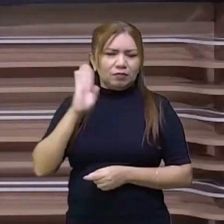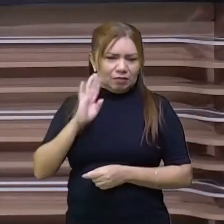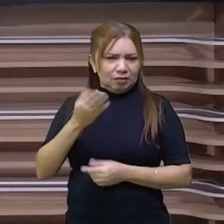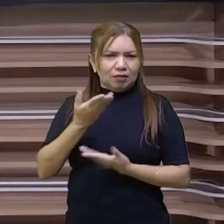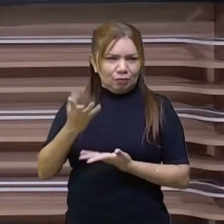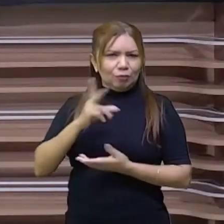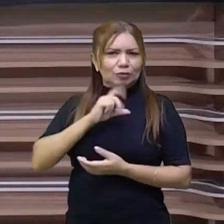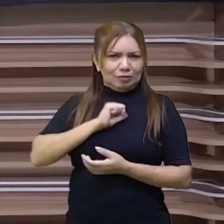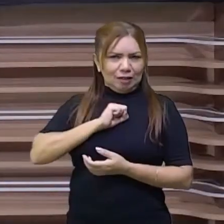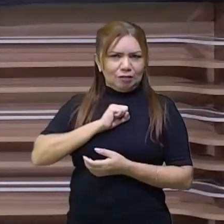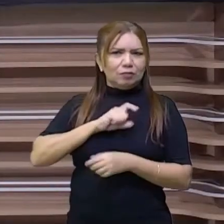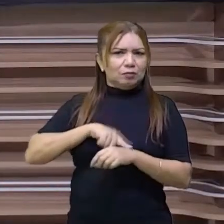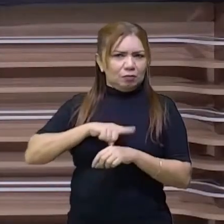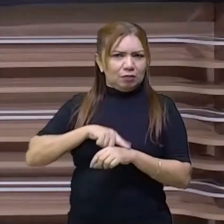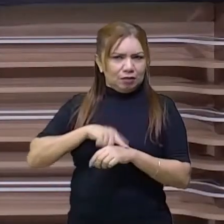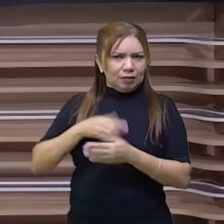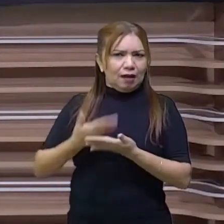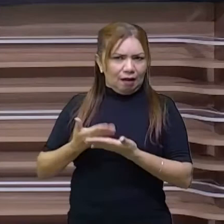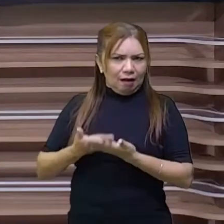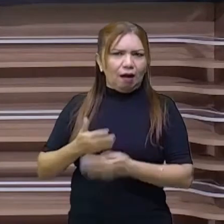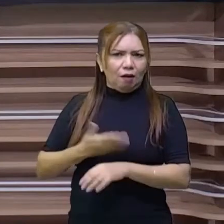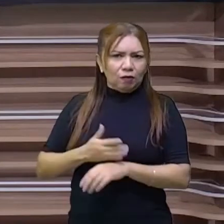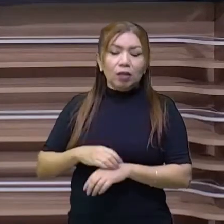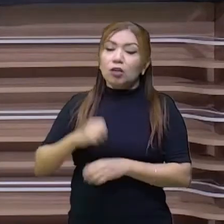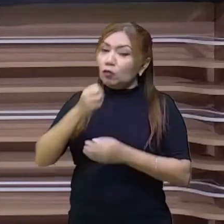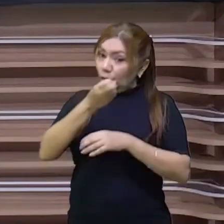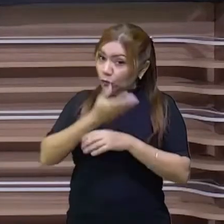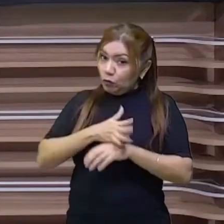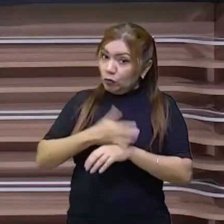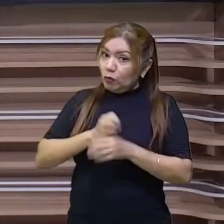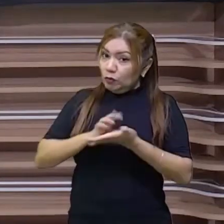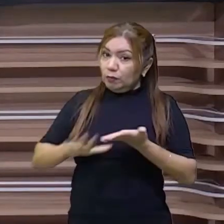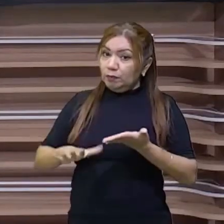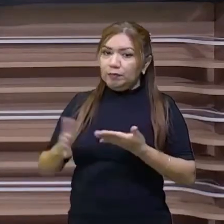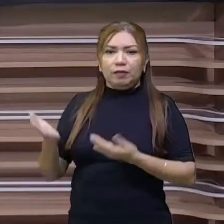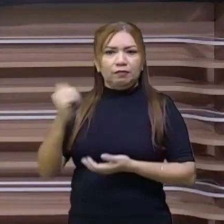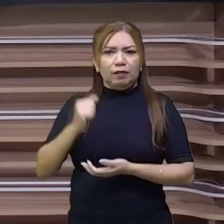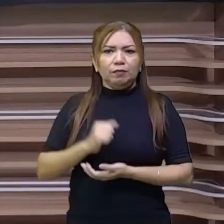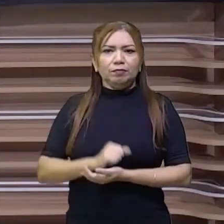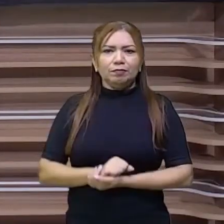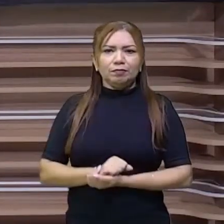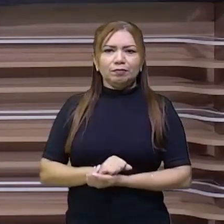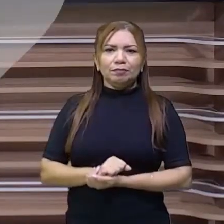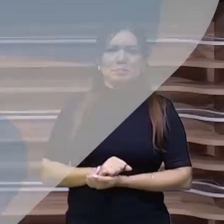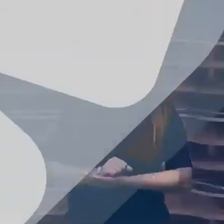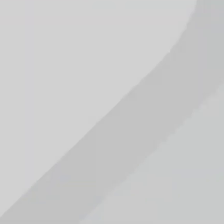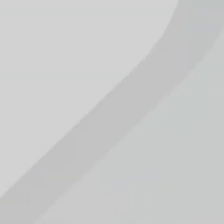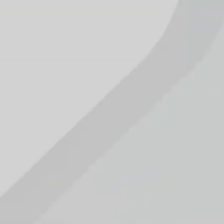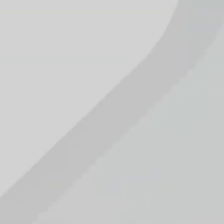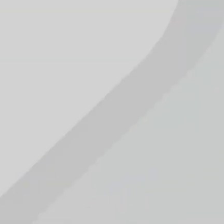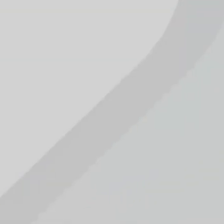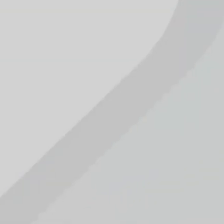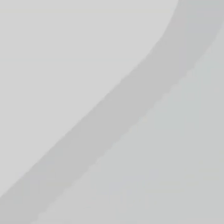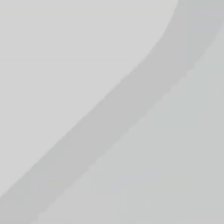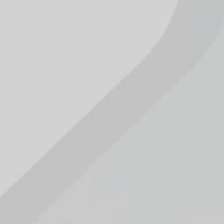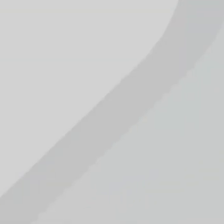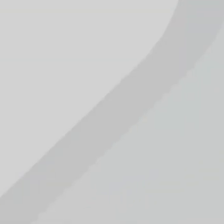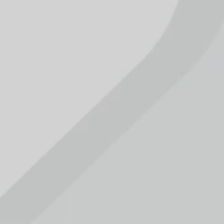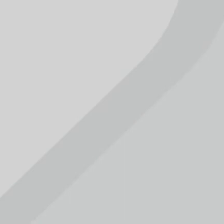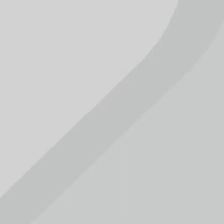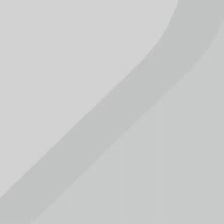até esse momento e nós vamos para o Nossa momento de exercitar um prazer citando E